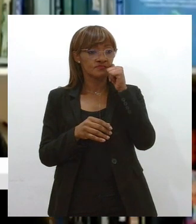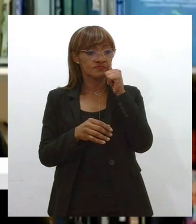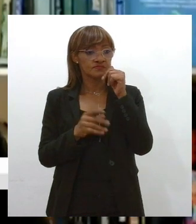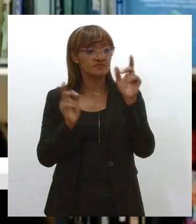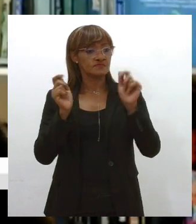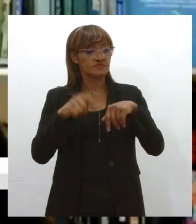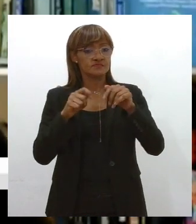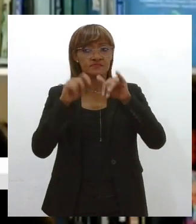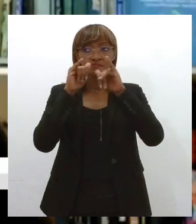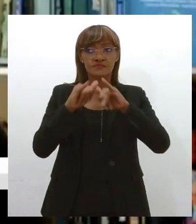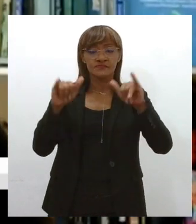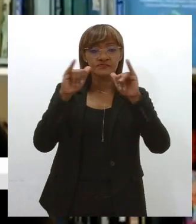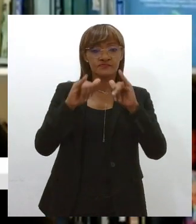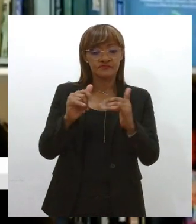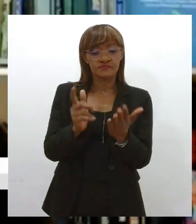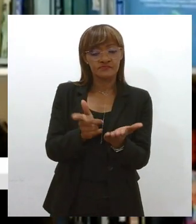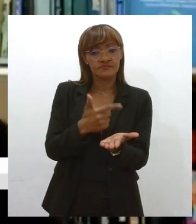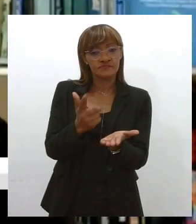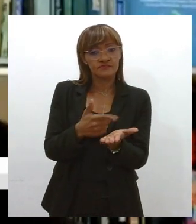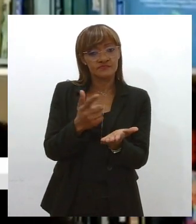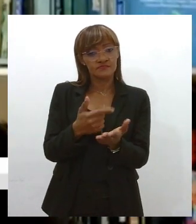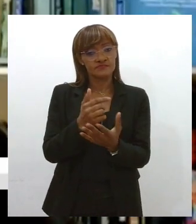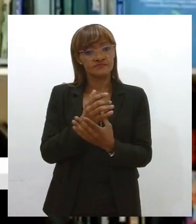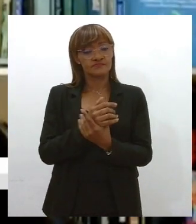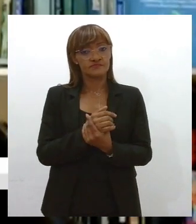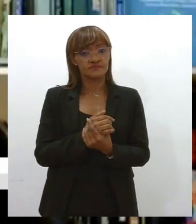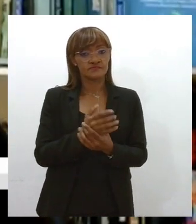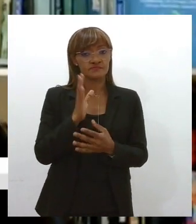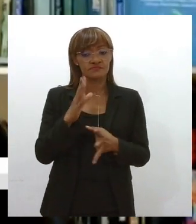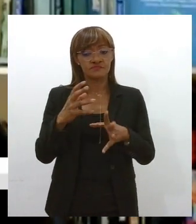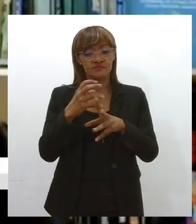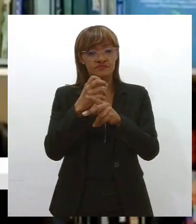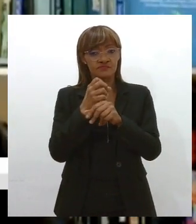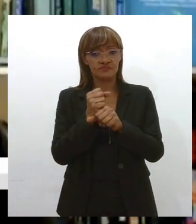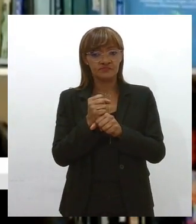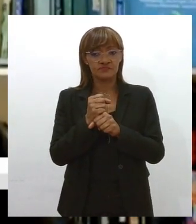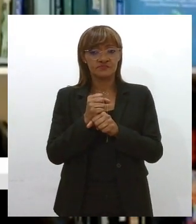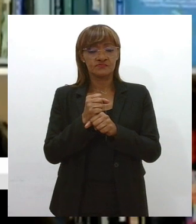publicar esse livro, que foi publicado através de financiamento coletivo.